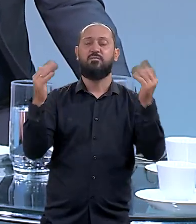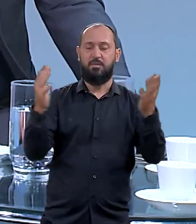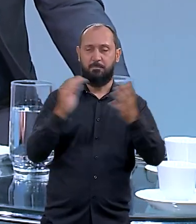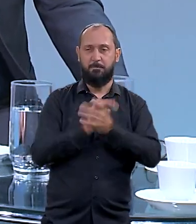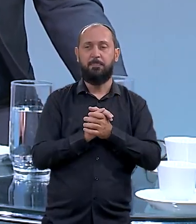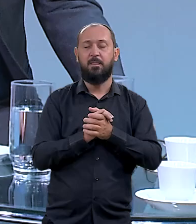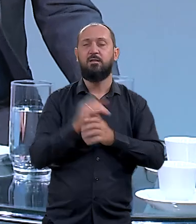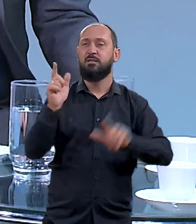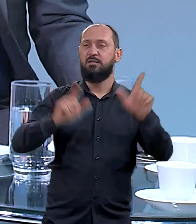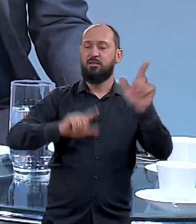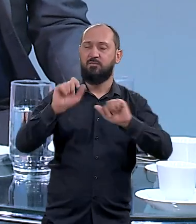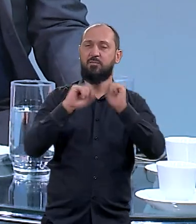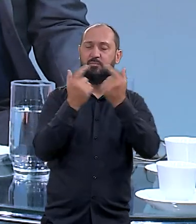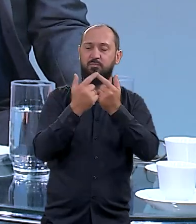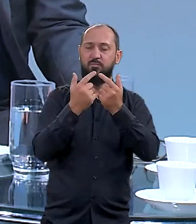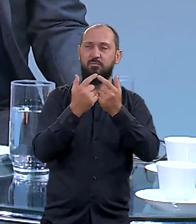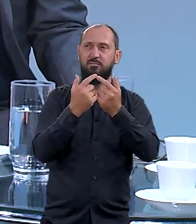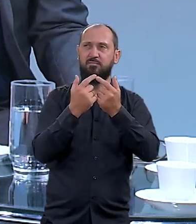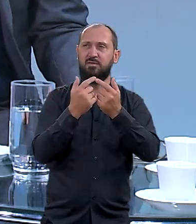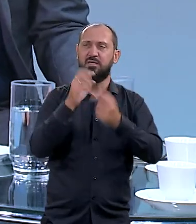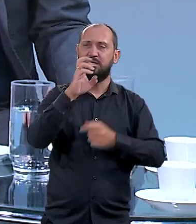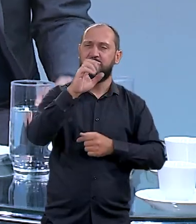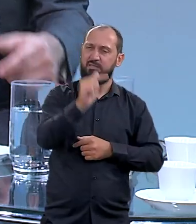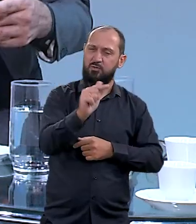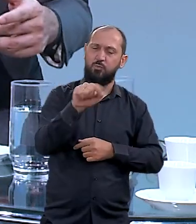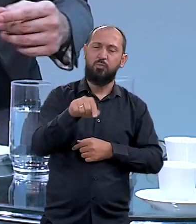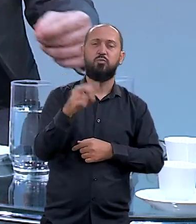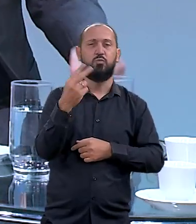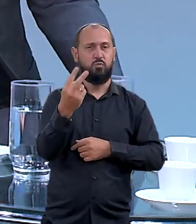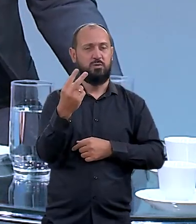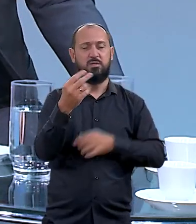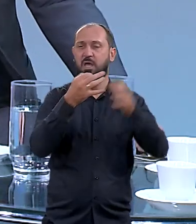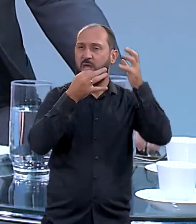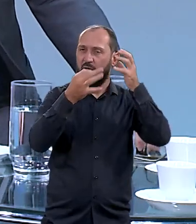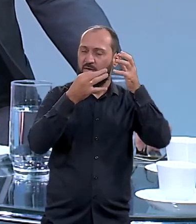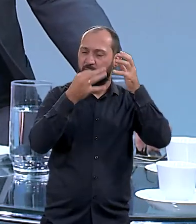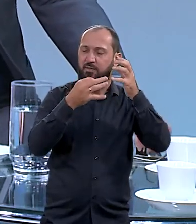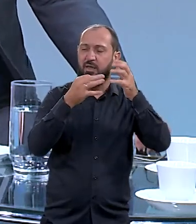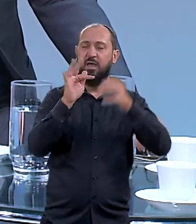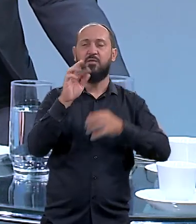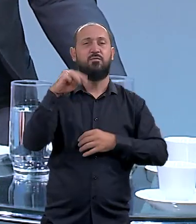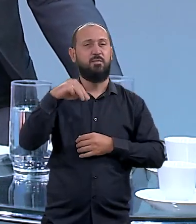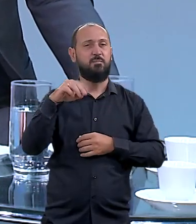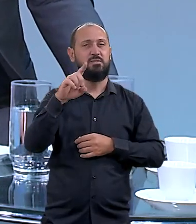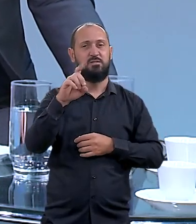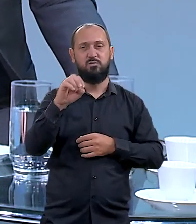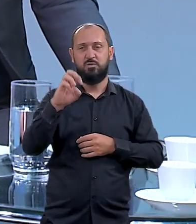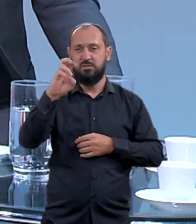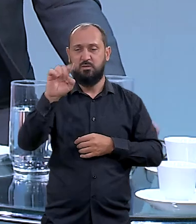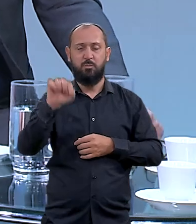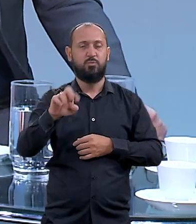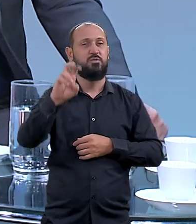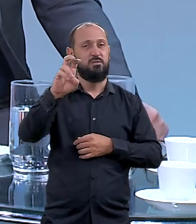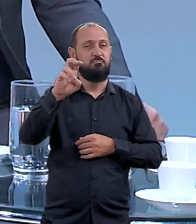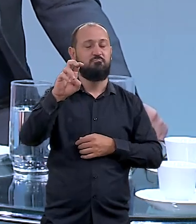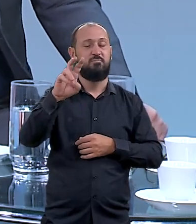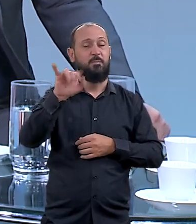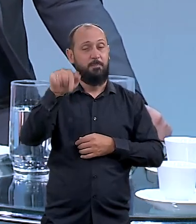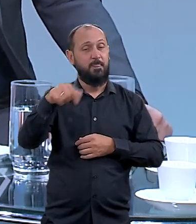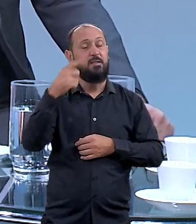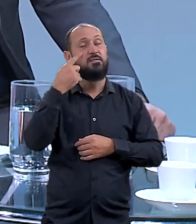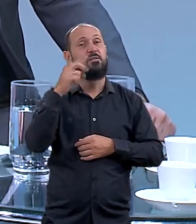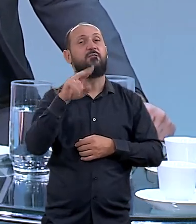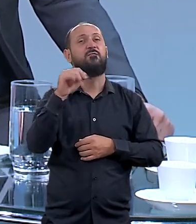isso aí, TV Assembleia no canal 7.2 e Rádio Assembleia na FM 105.5. Lá você vai